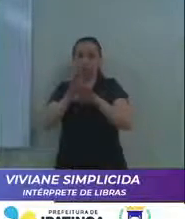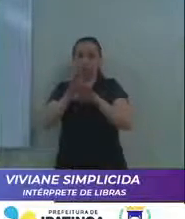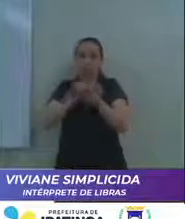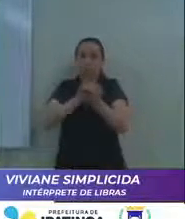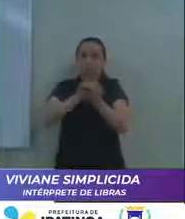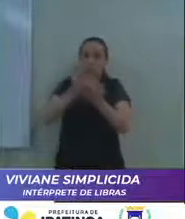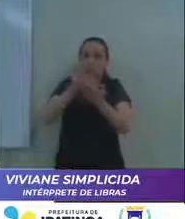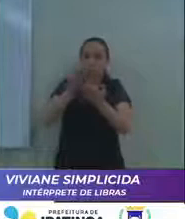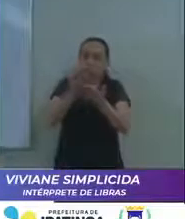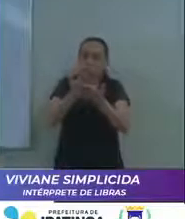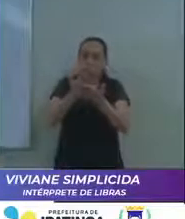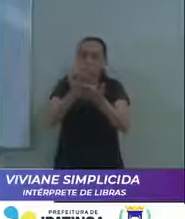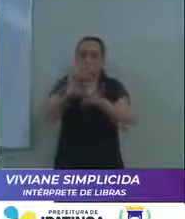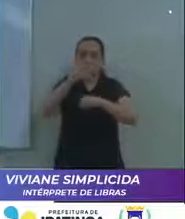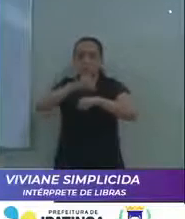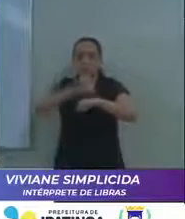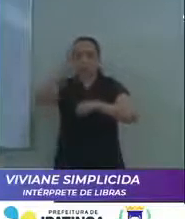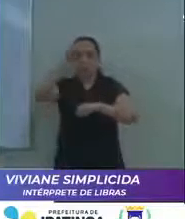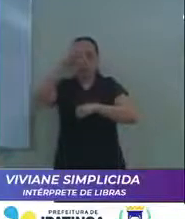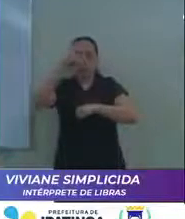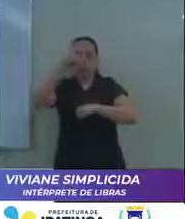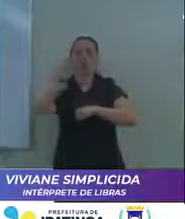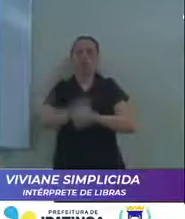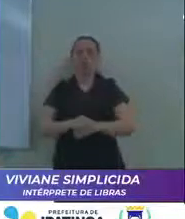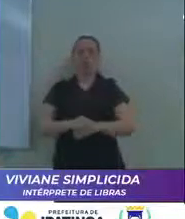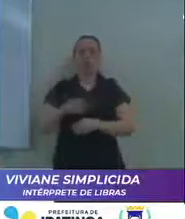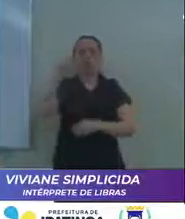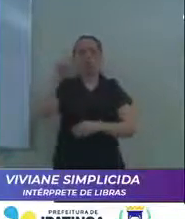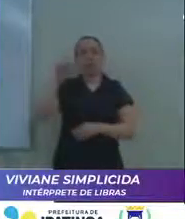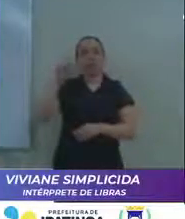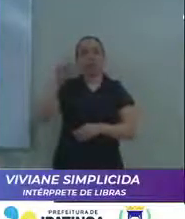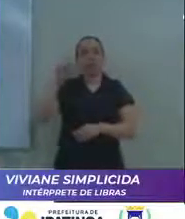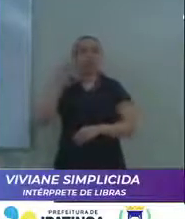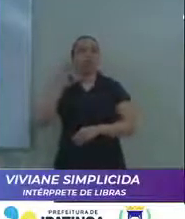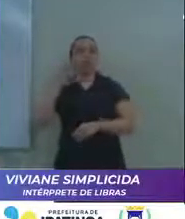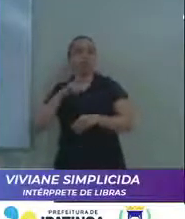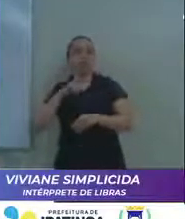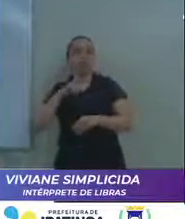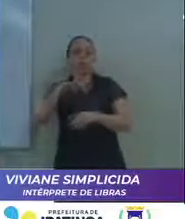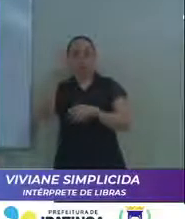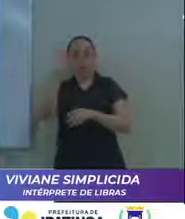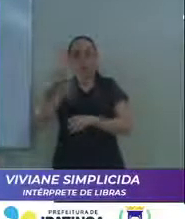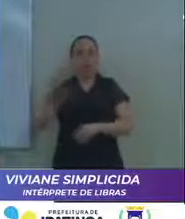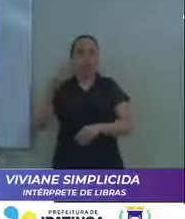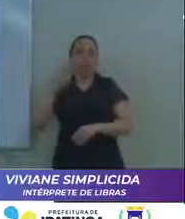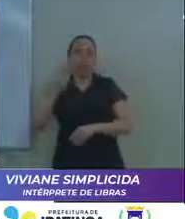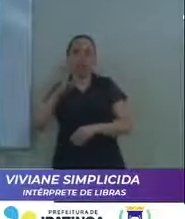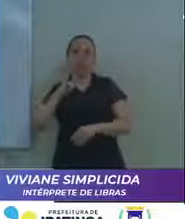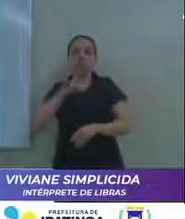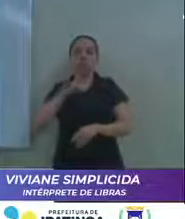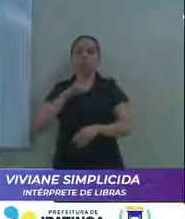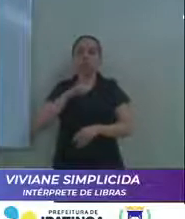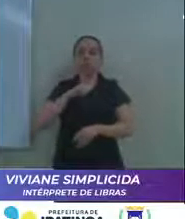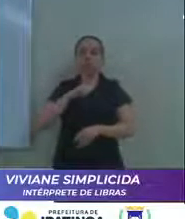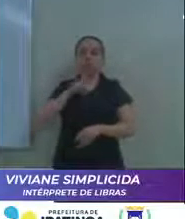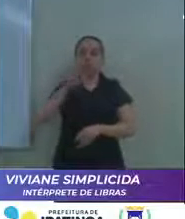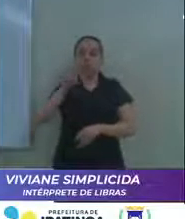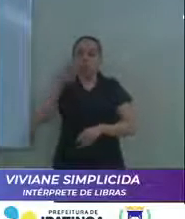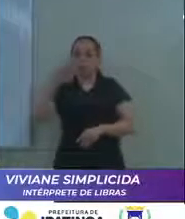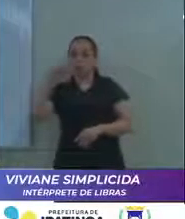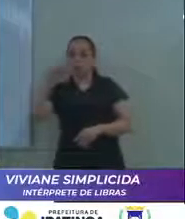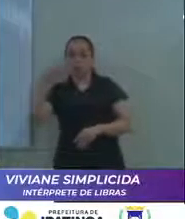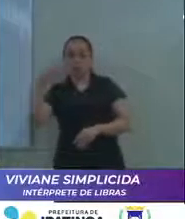ciências fonoaudiológicas pela Universidade Federal de Minas Gerais. Eu tenho especialização em voz pela FonoAusp e eu